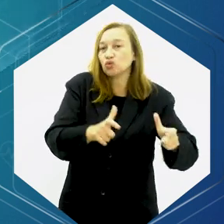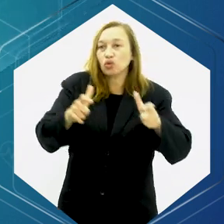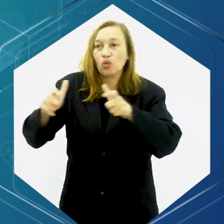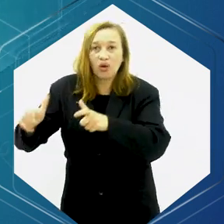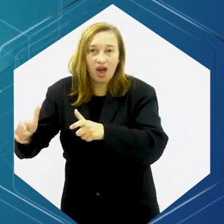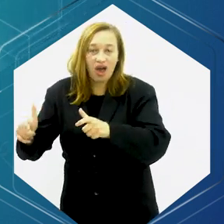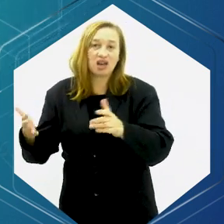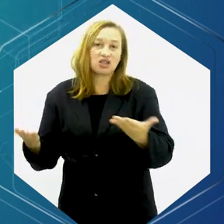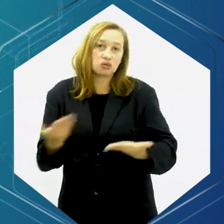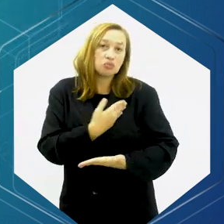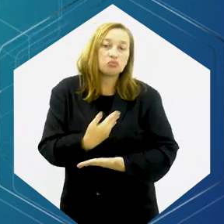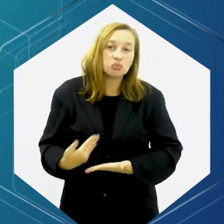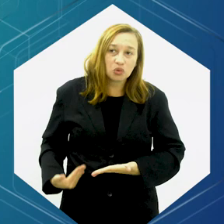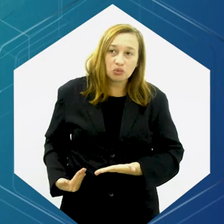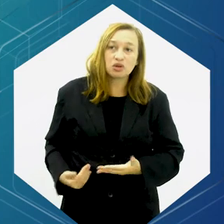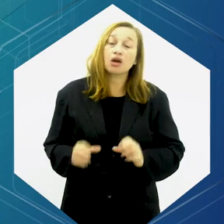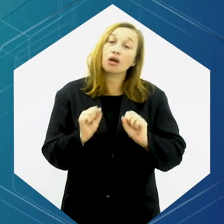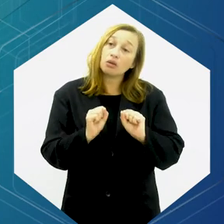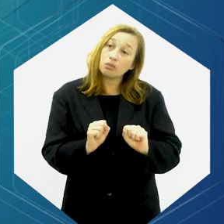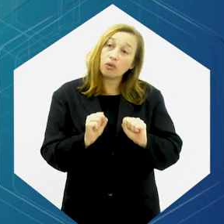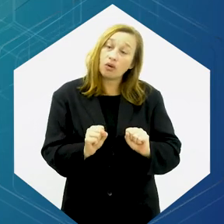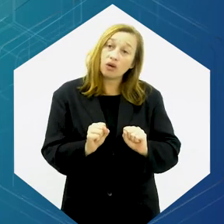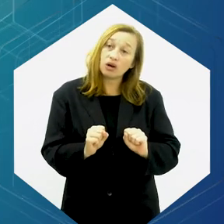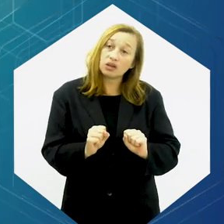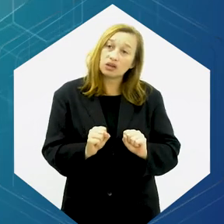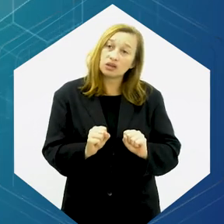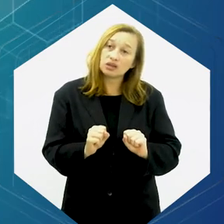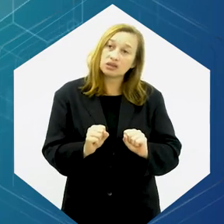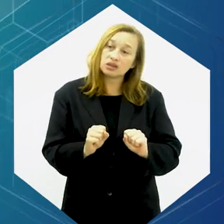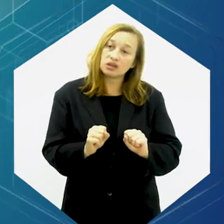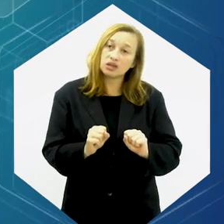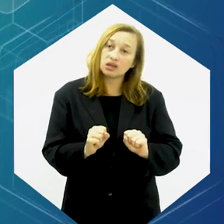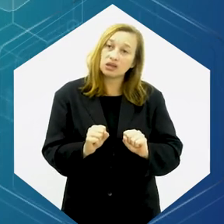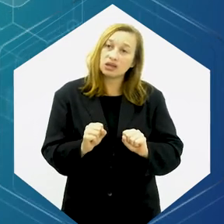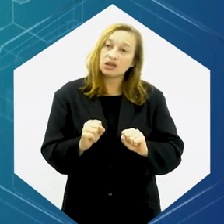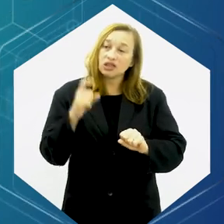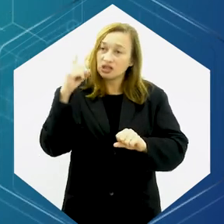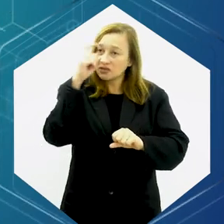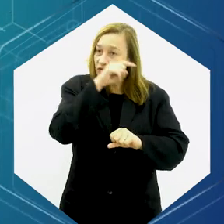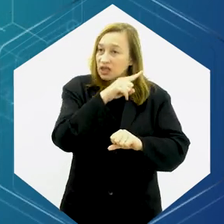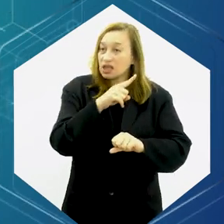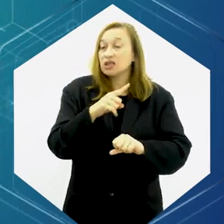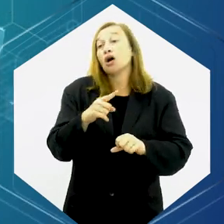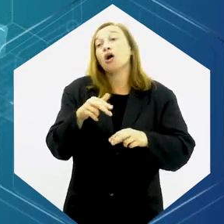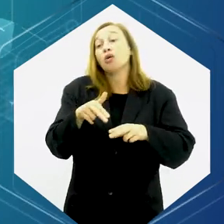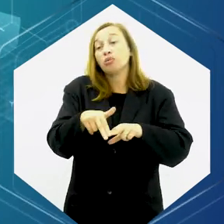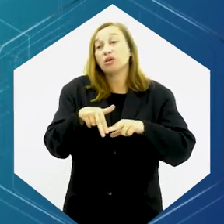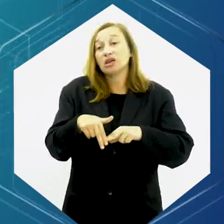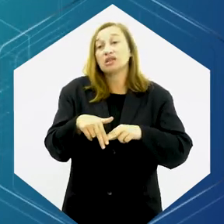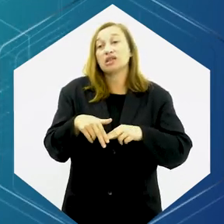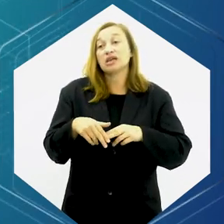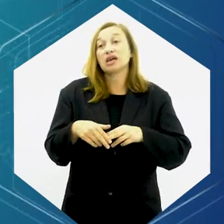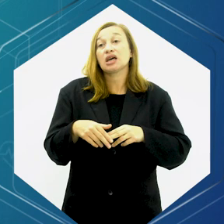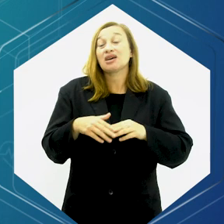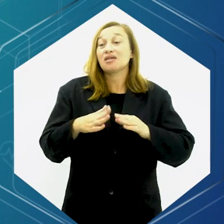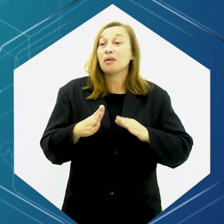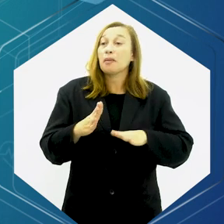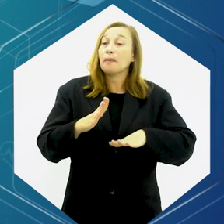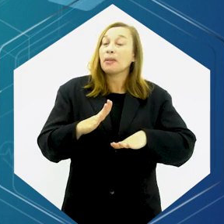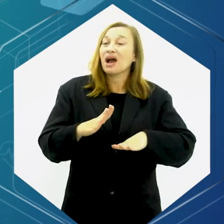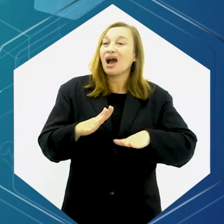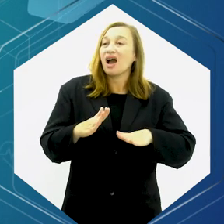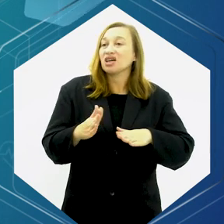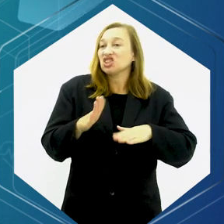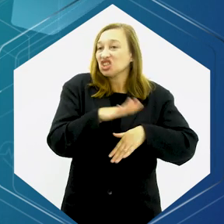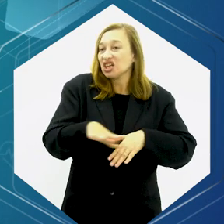Eh nesses espaços aí nesses espaços aí que podem ser também determinantes E essas crianças estão ficando cada vez mais dentro né das suas